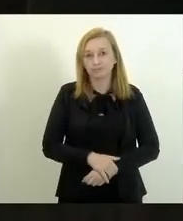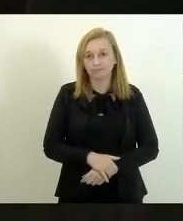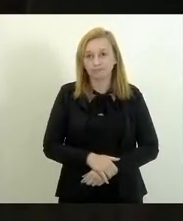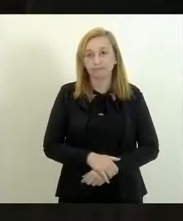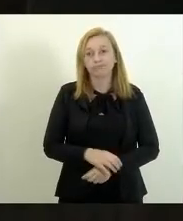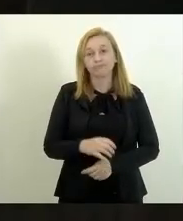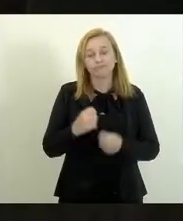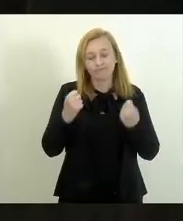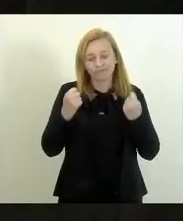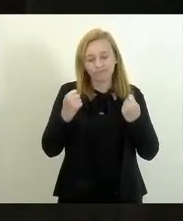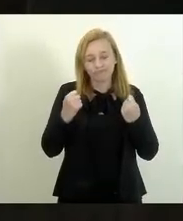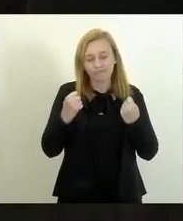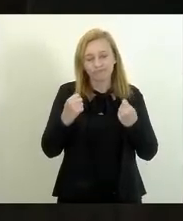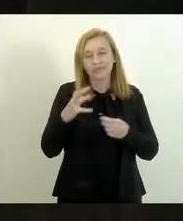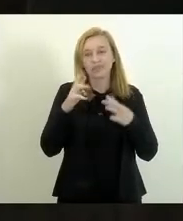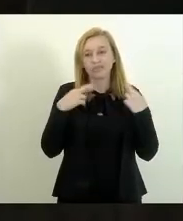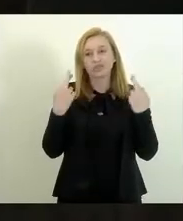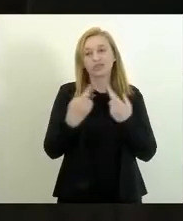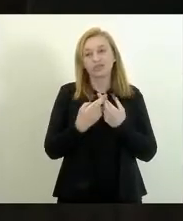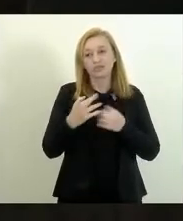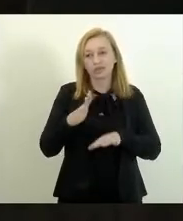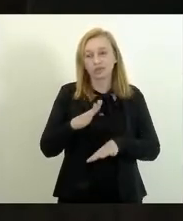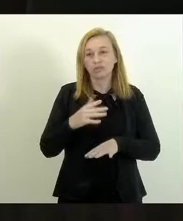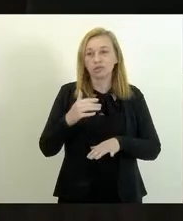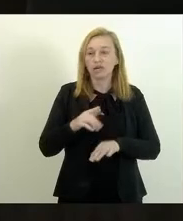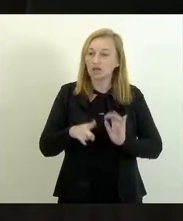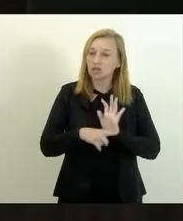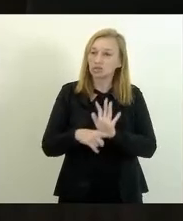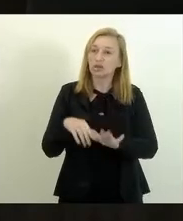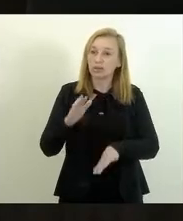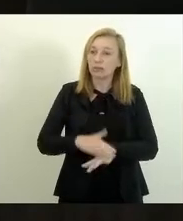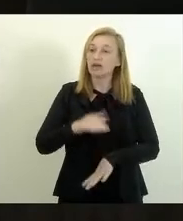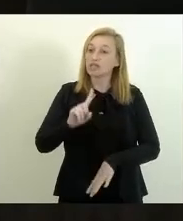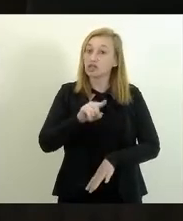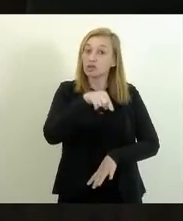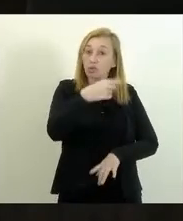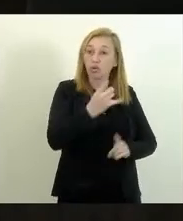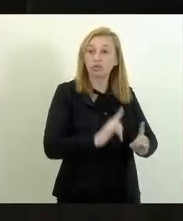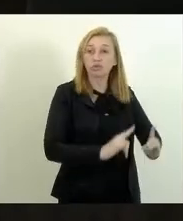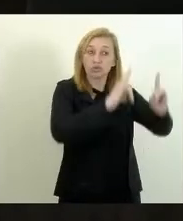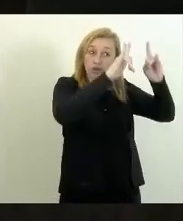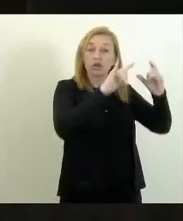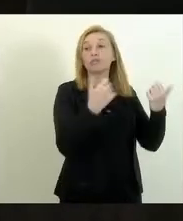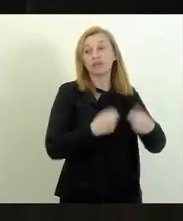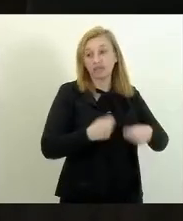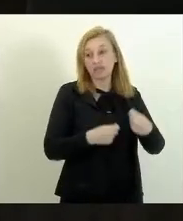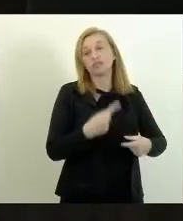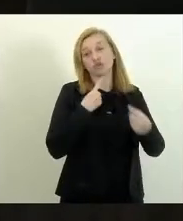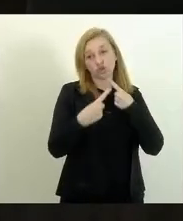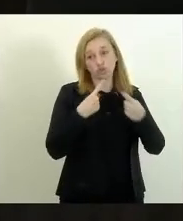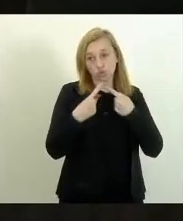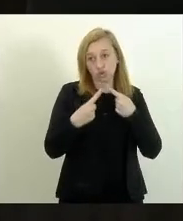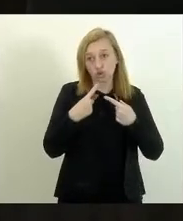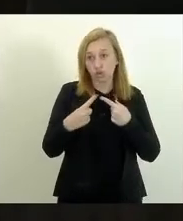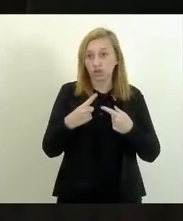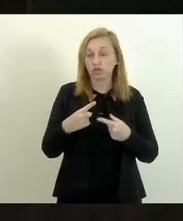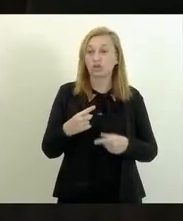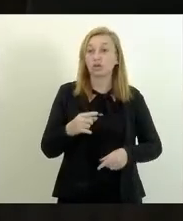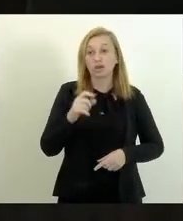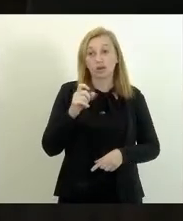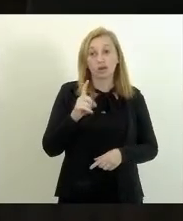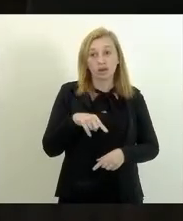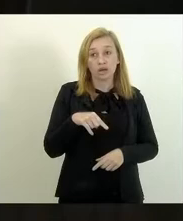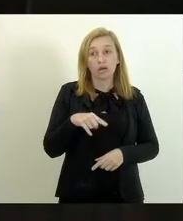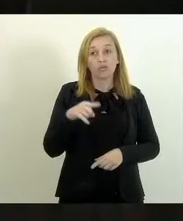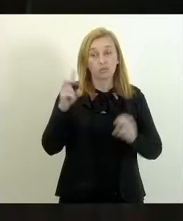Espero que essa reunião possa dar mais frutos. Tem outros edifícios que precisamos discutir. E isso é um fato